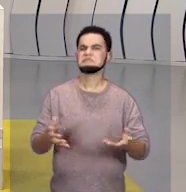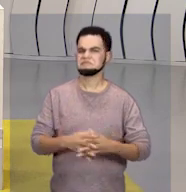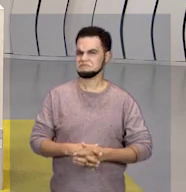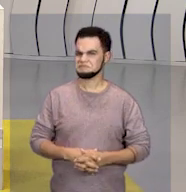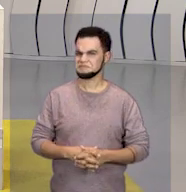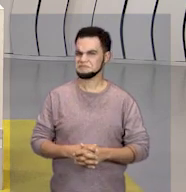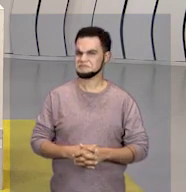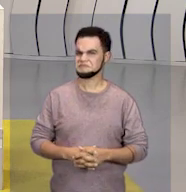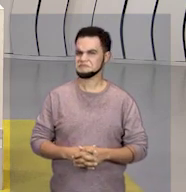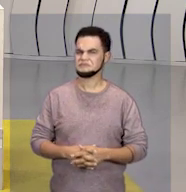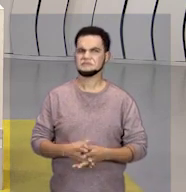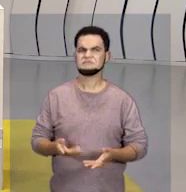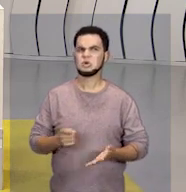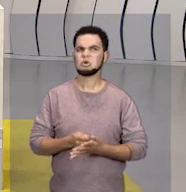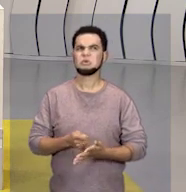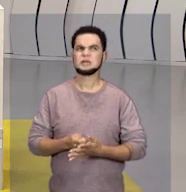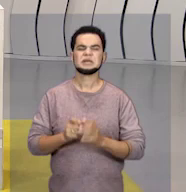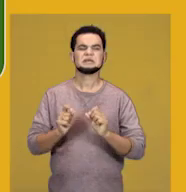Cobrar,